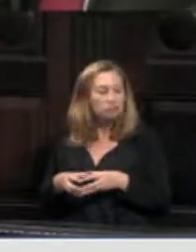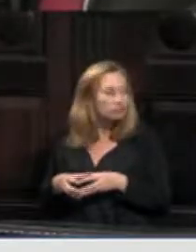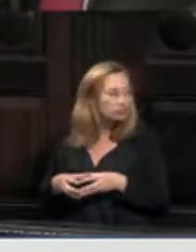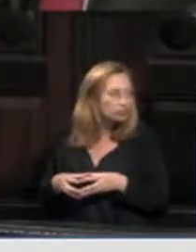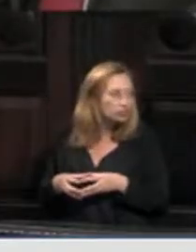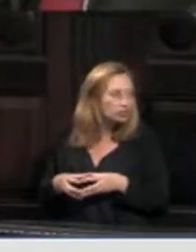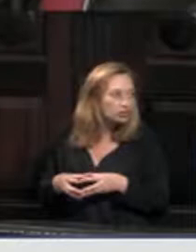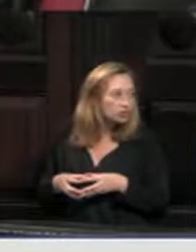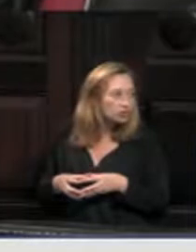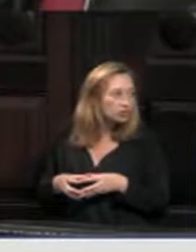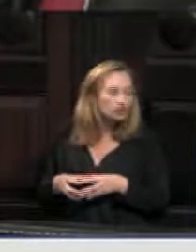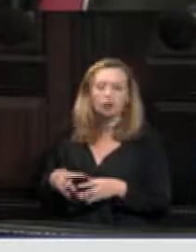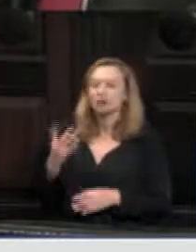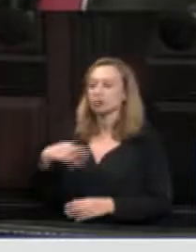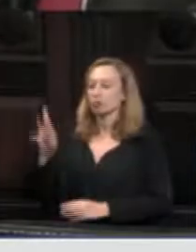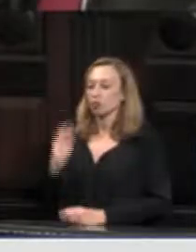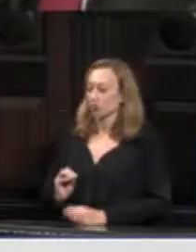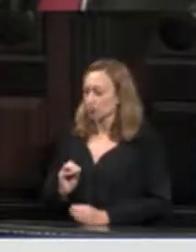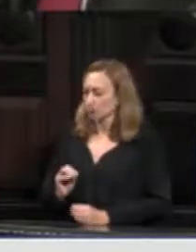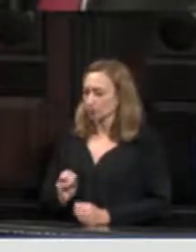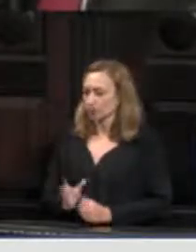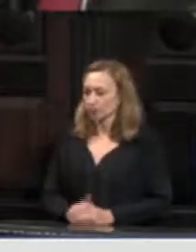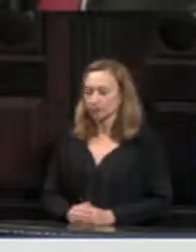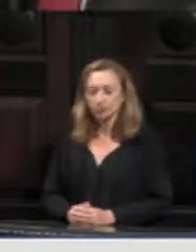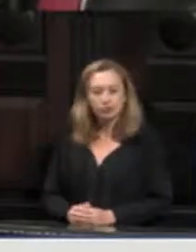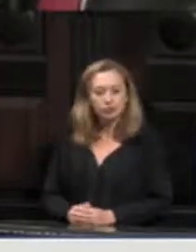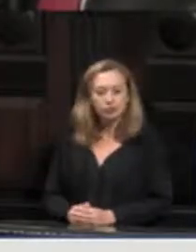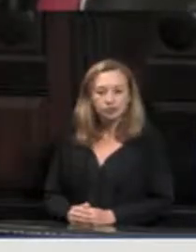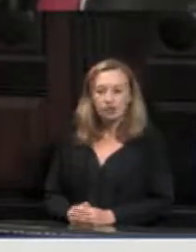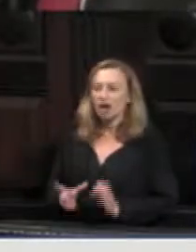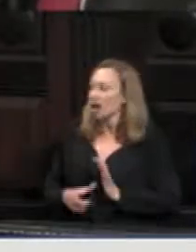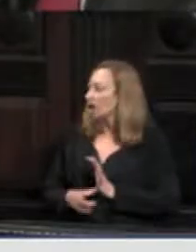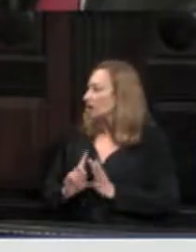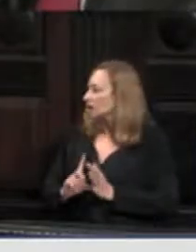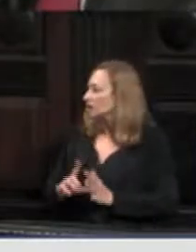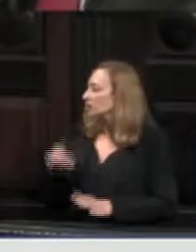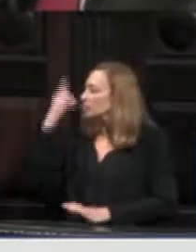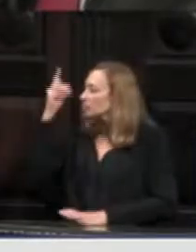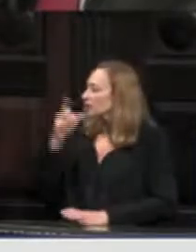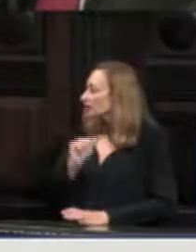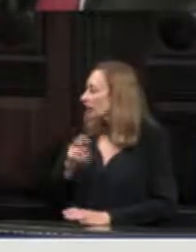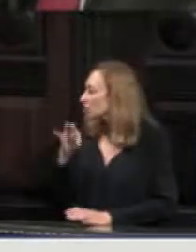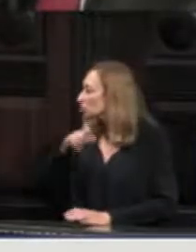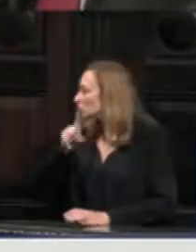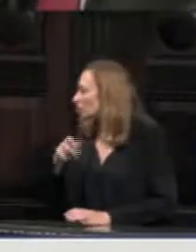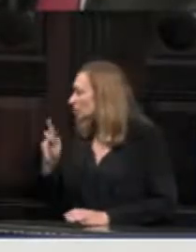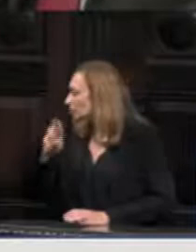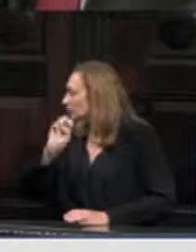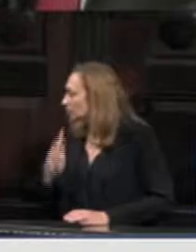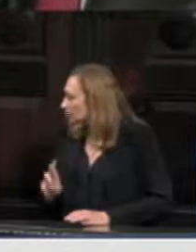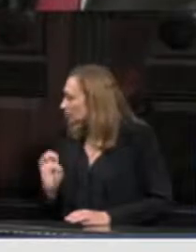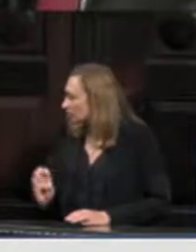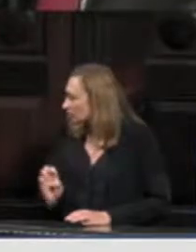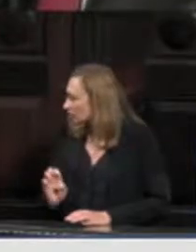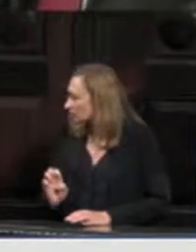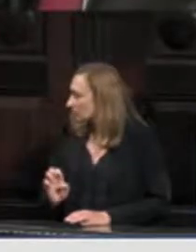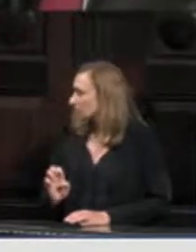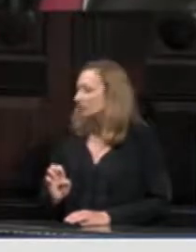Código Complementar, Bruno Dauari. Antes, porém, estão presentes aqui o deputado Alexandre Quinoploc, Alexandre